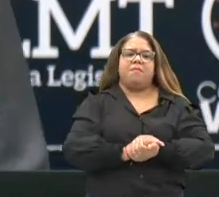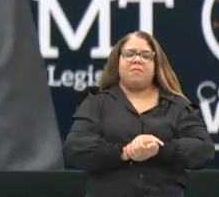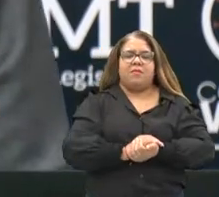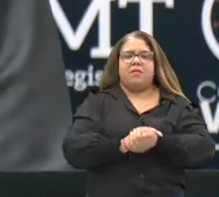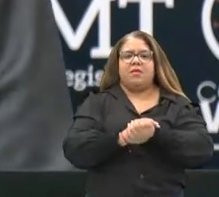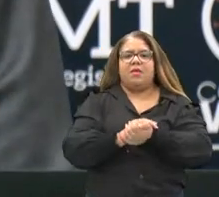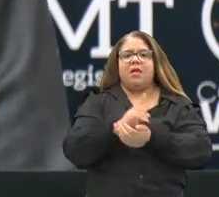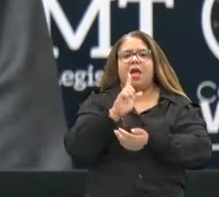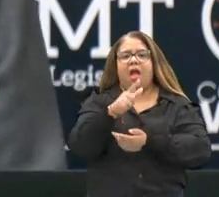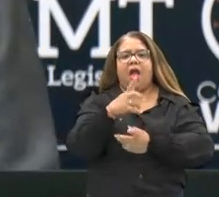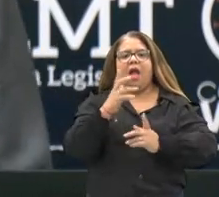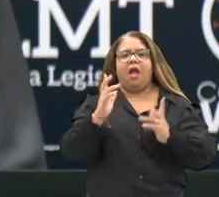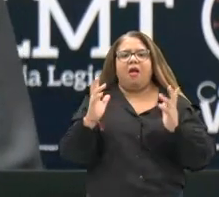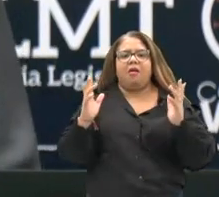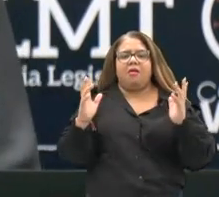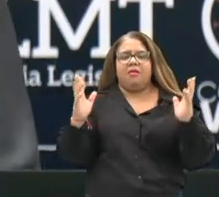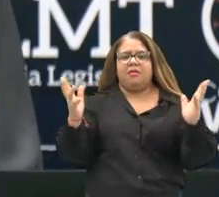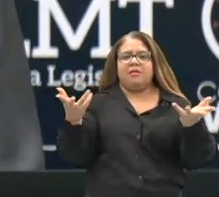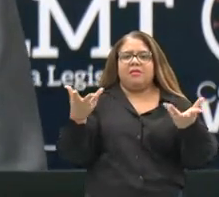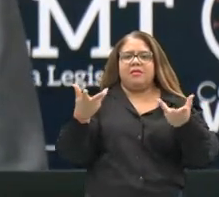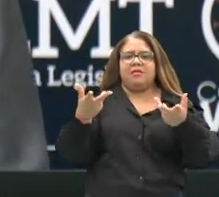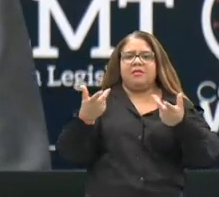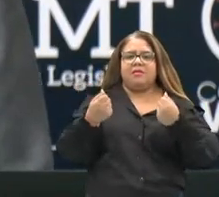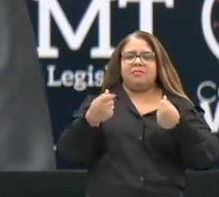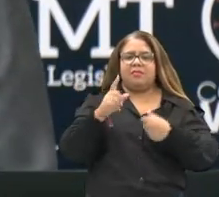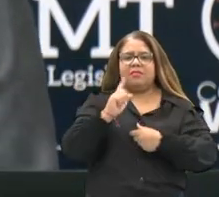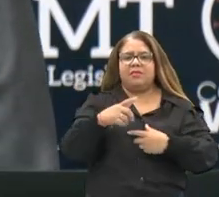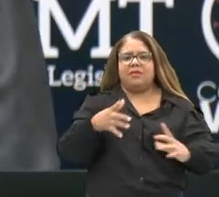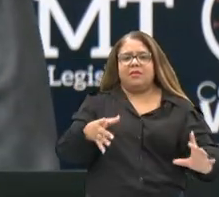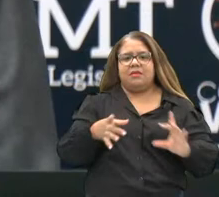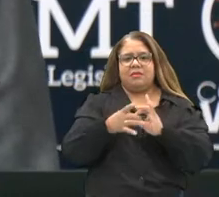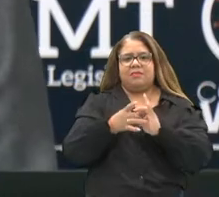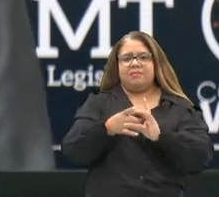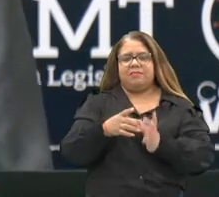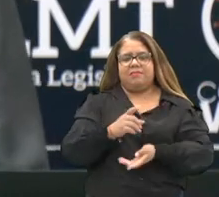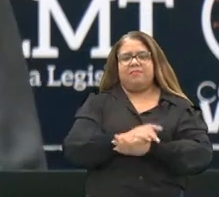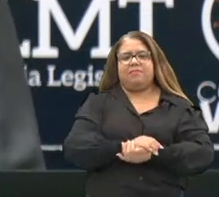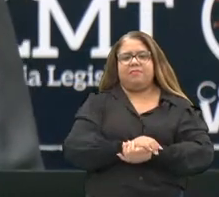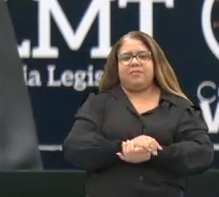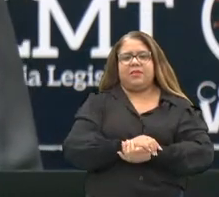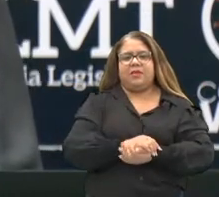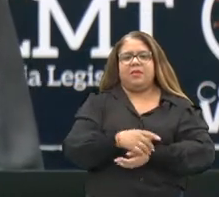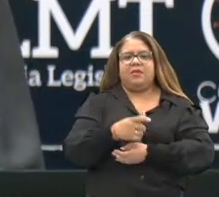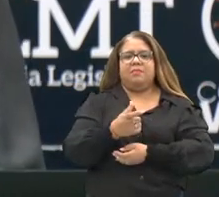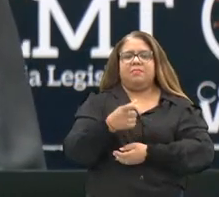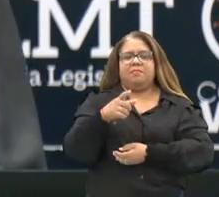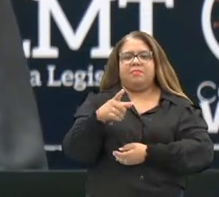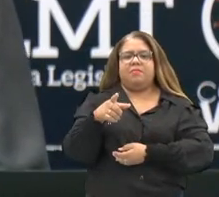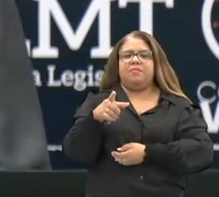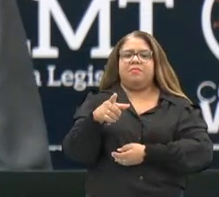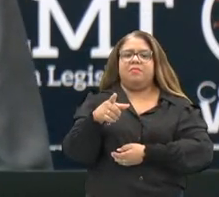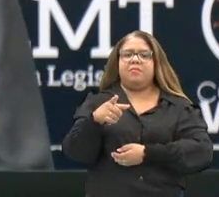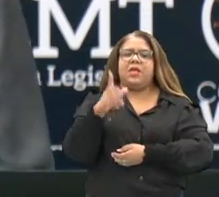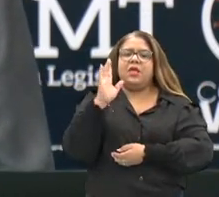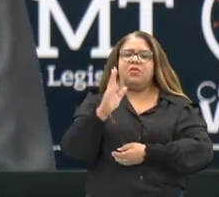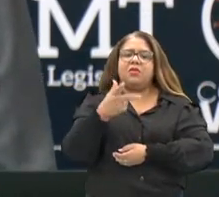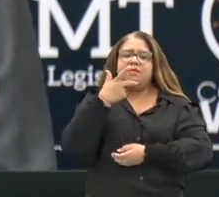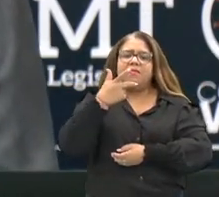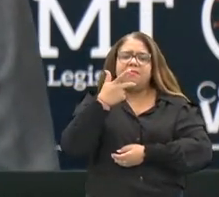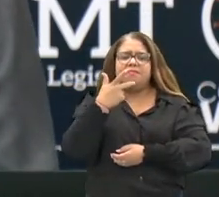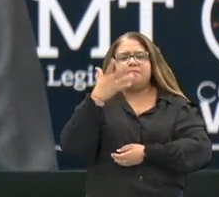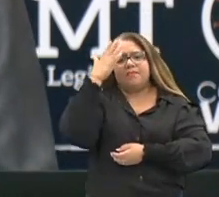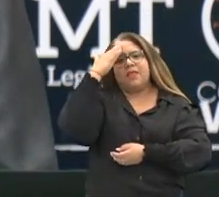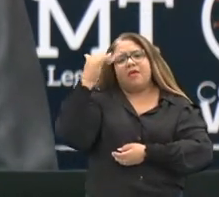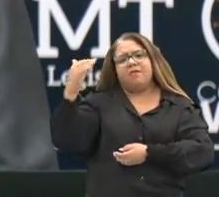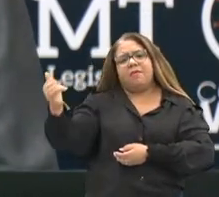habilidades extraordinárias e incomuns. Já dizia o ex-presidente norte-americano Abraham Lincoln. Esta frase